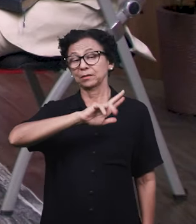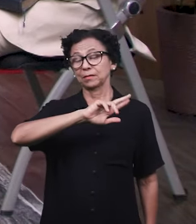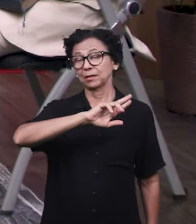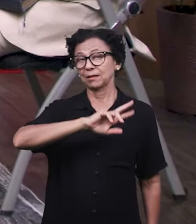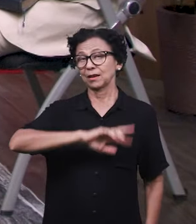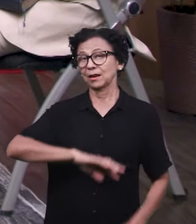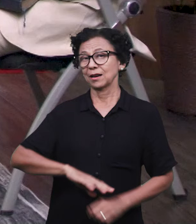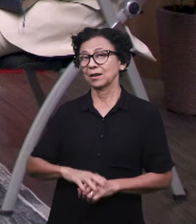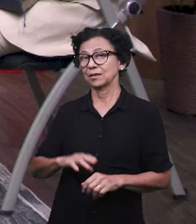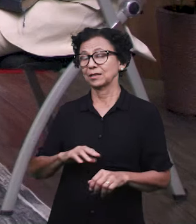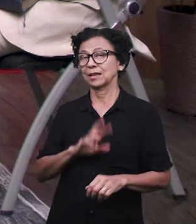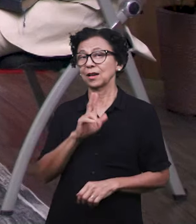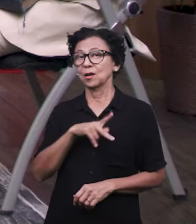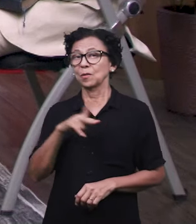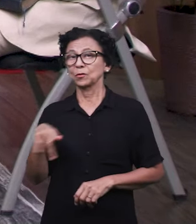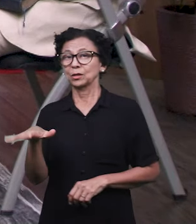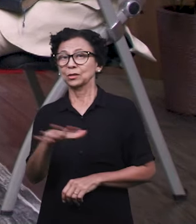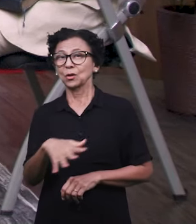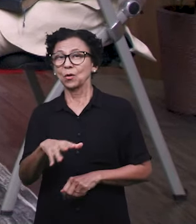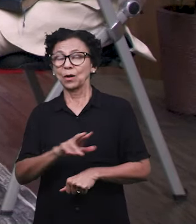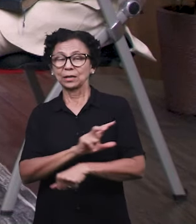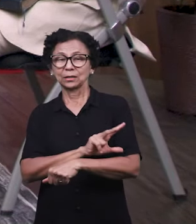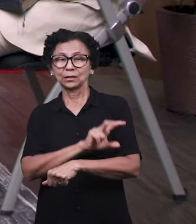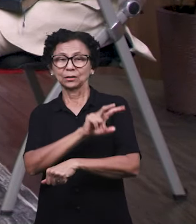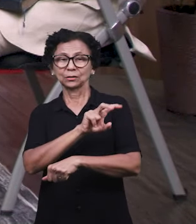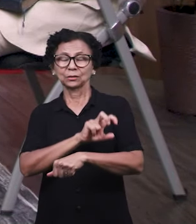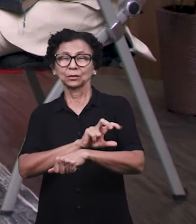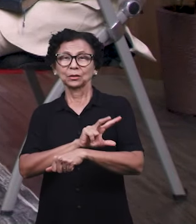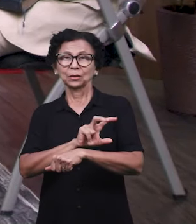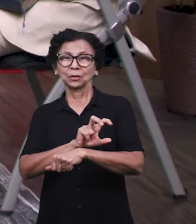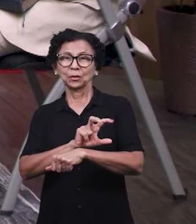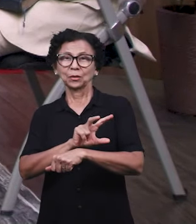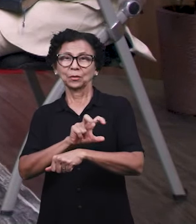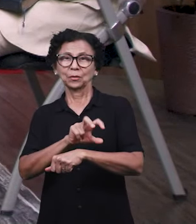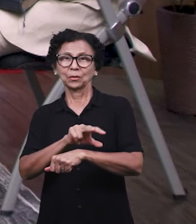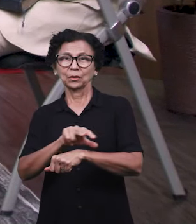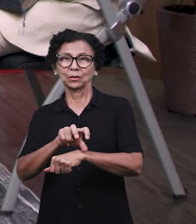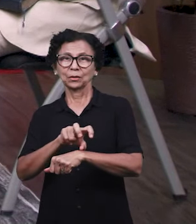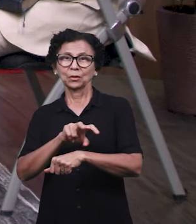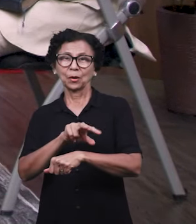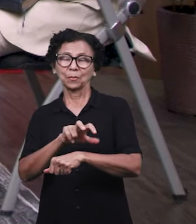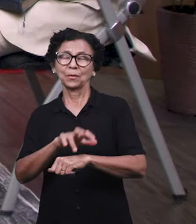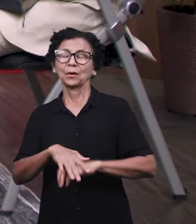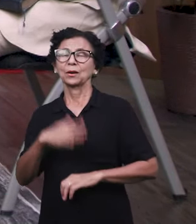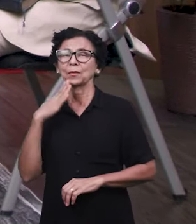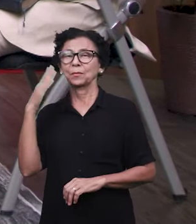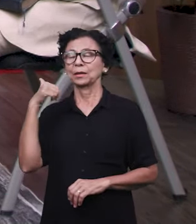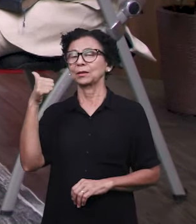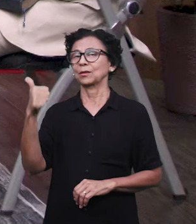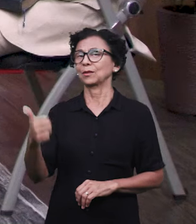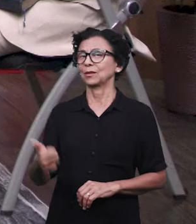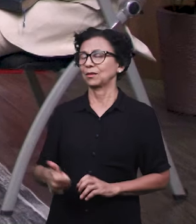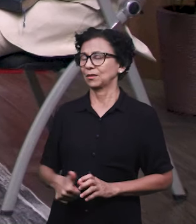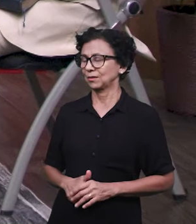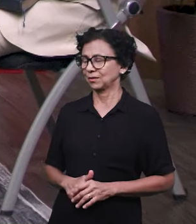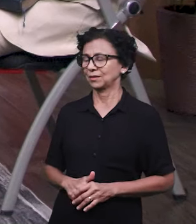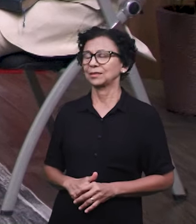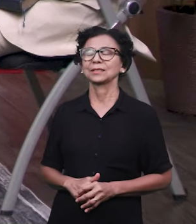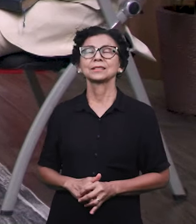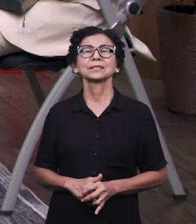estande, as crianças ficam apaixonadas e os adultos também, né? É verdade. Nós todos, né, queremos conferir todas